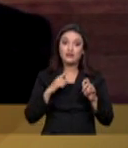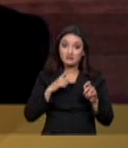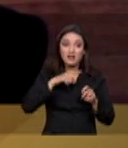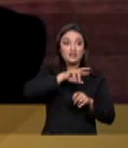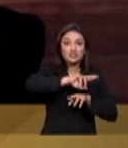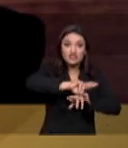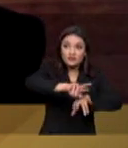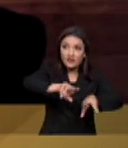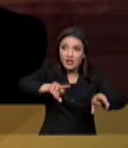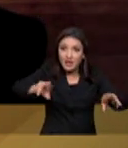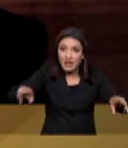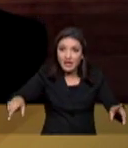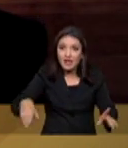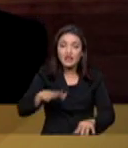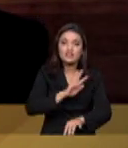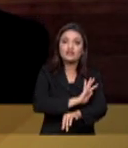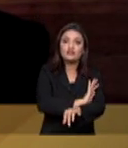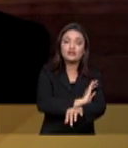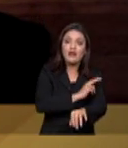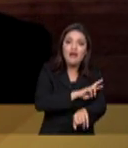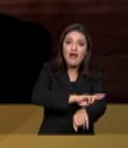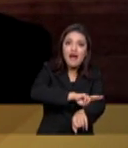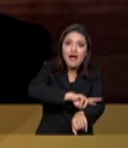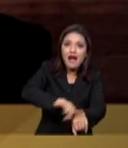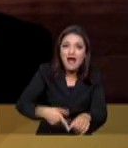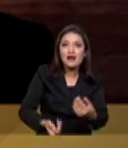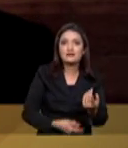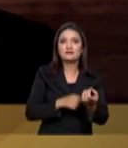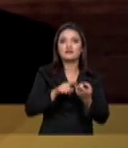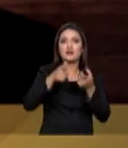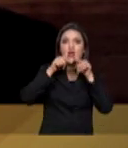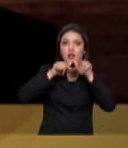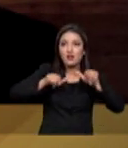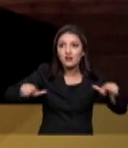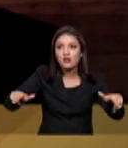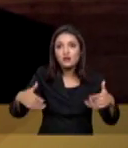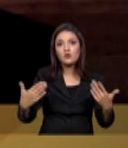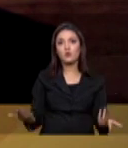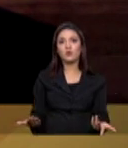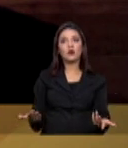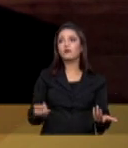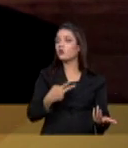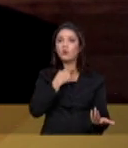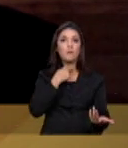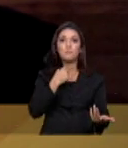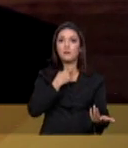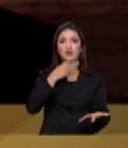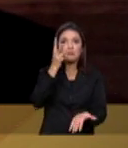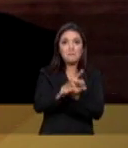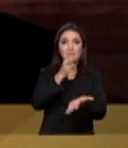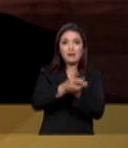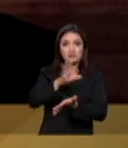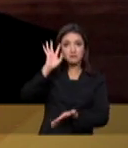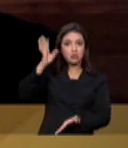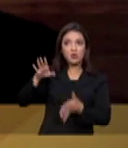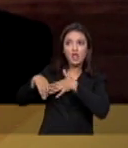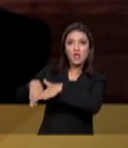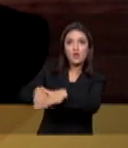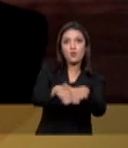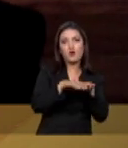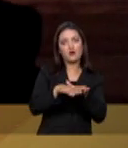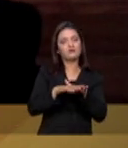etnias pode dizer que a solução tem que ser a mesma sempre em não ver a